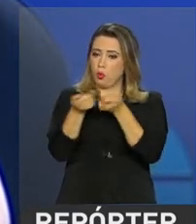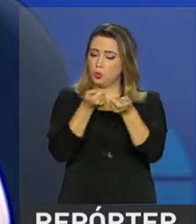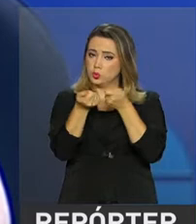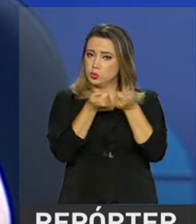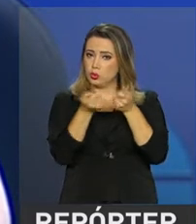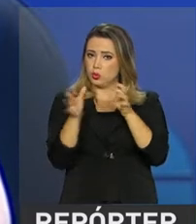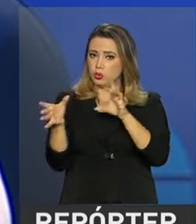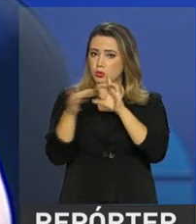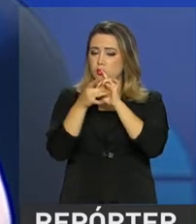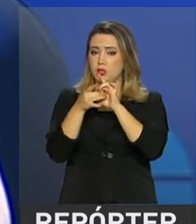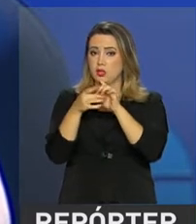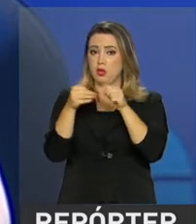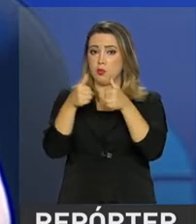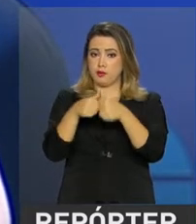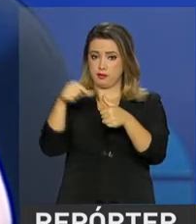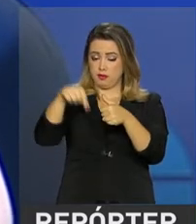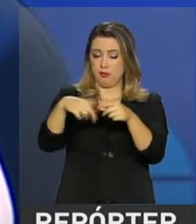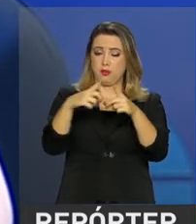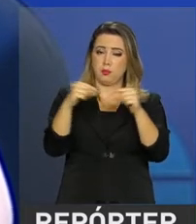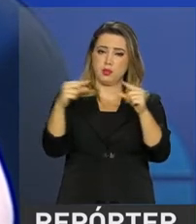com presença aqui em Brasília,